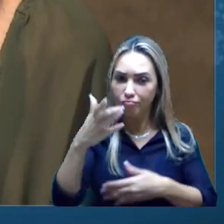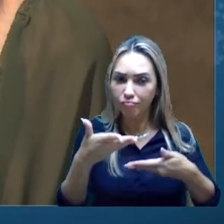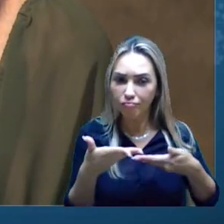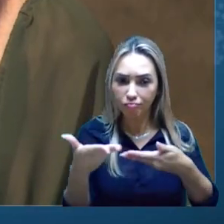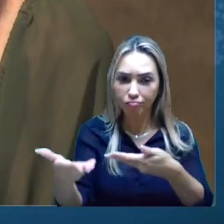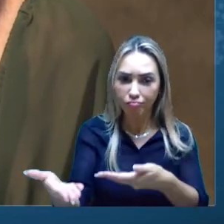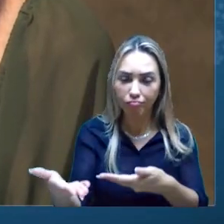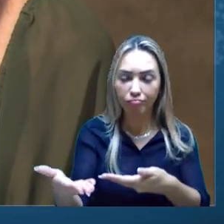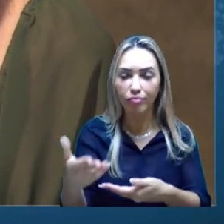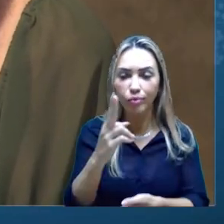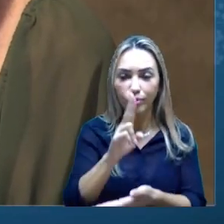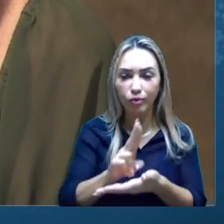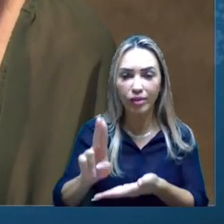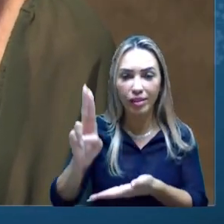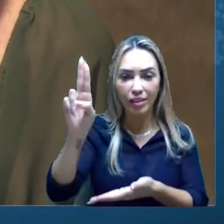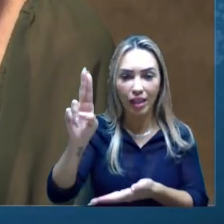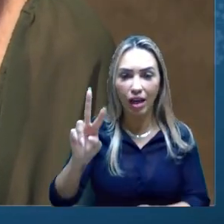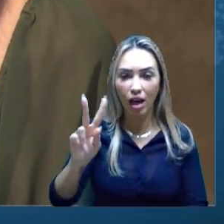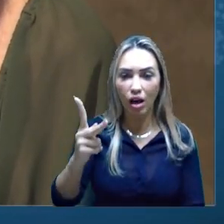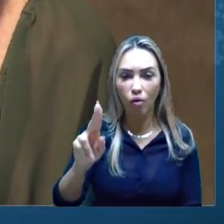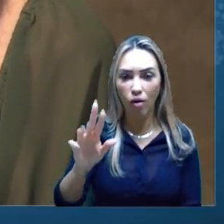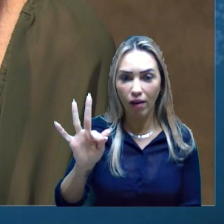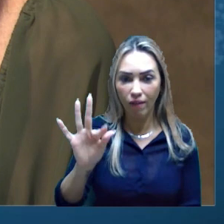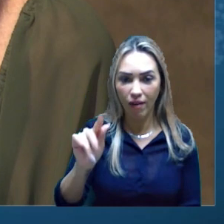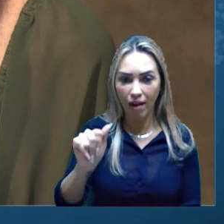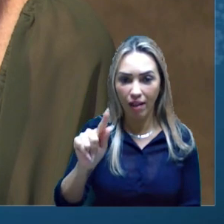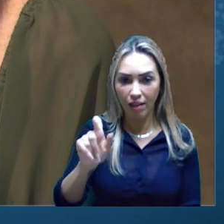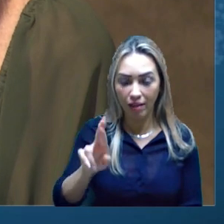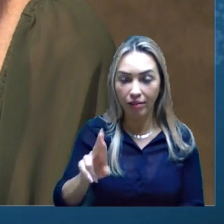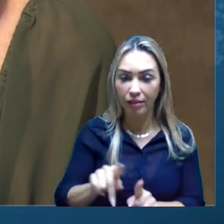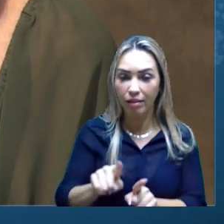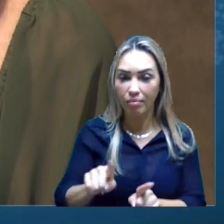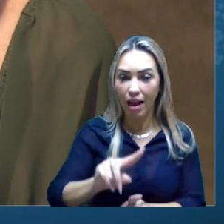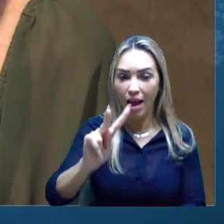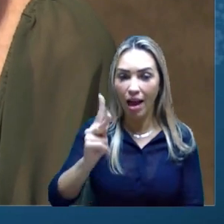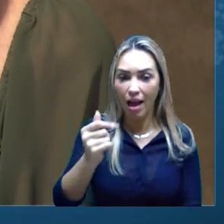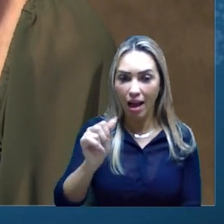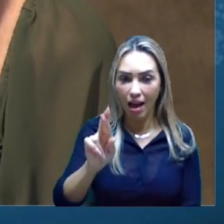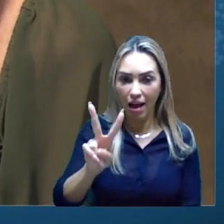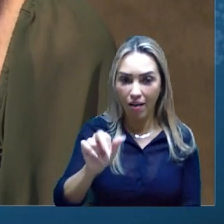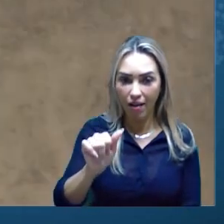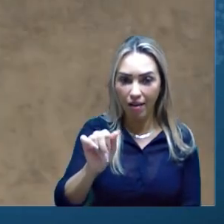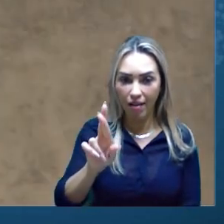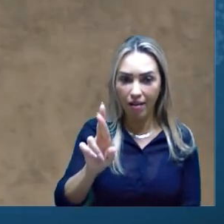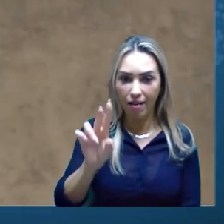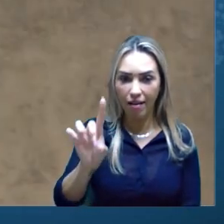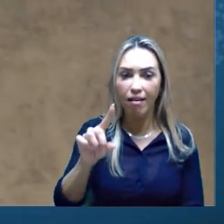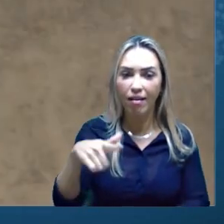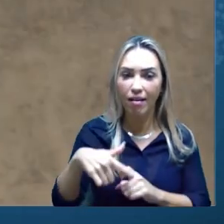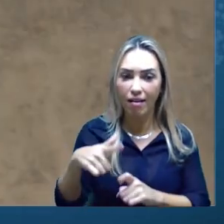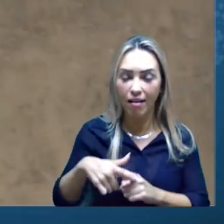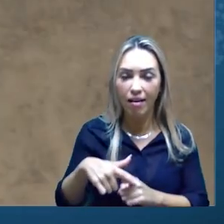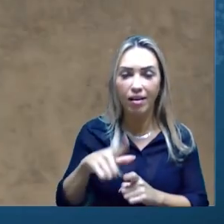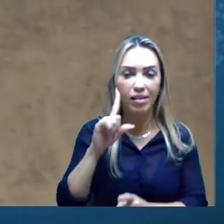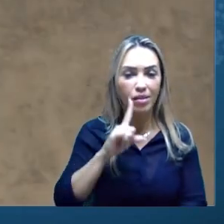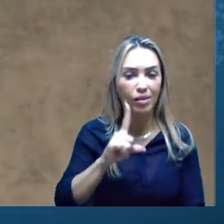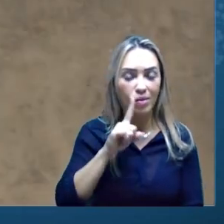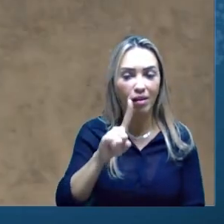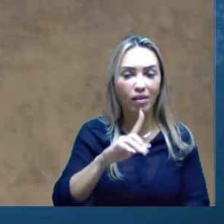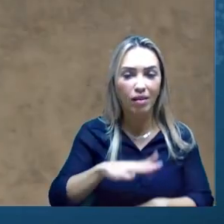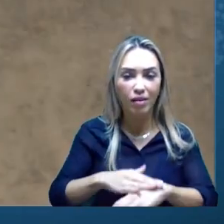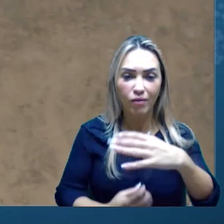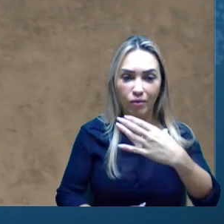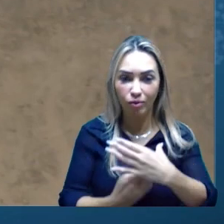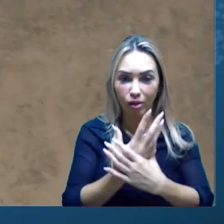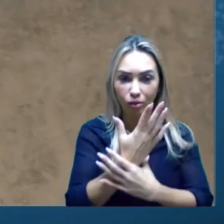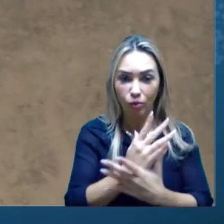na Universidade Rockefeller e na Harvard Medical School, nos Estados Unidos. É o fundador do Instituto